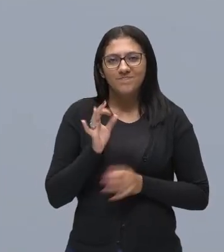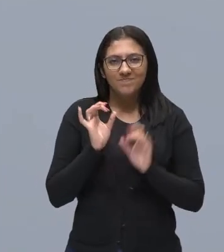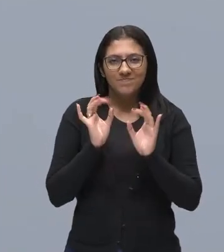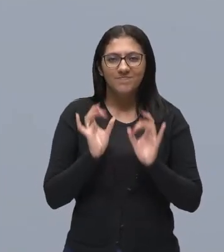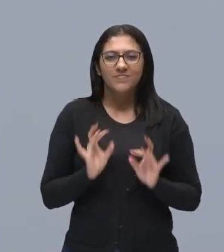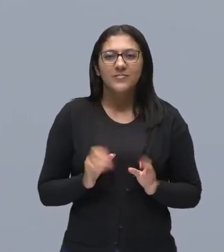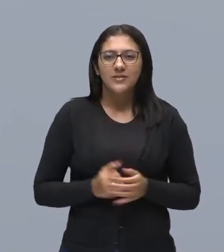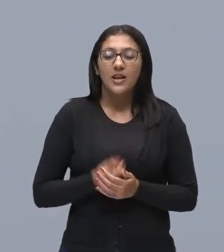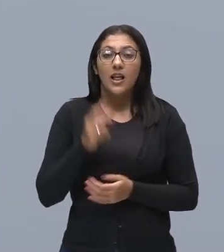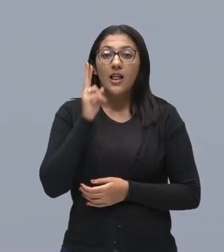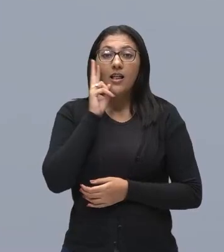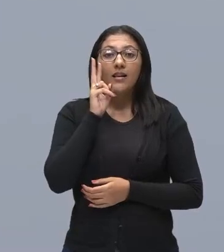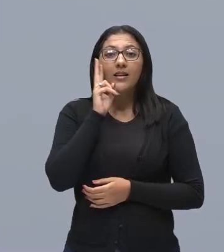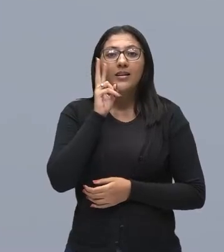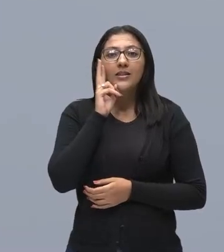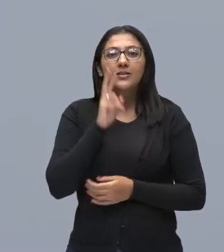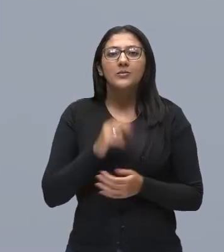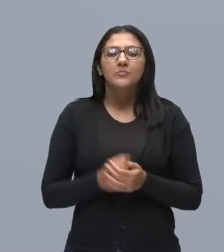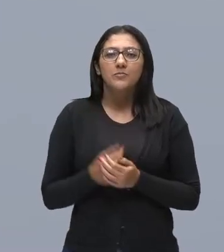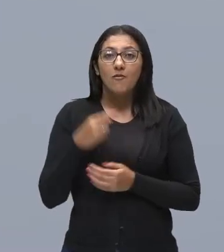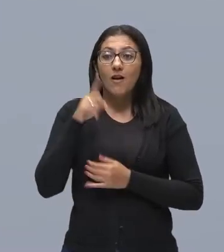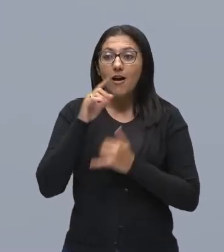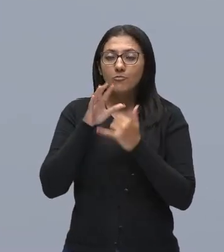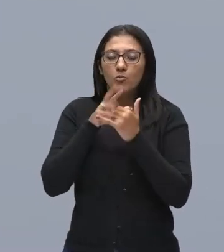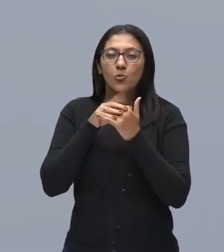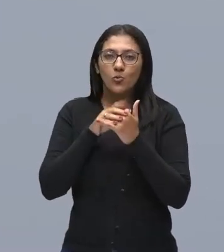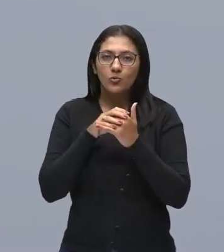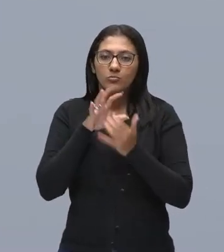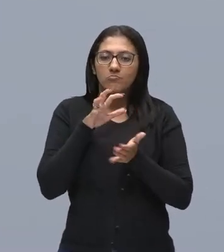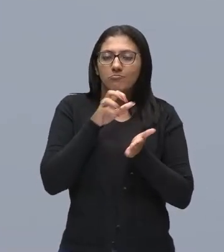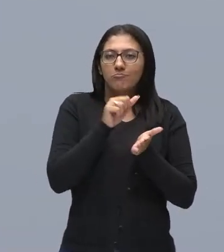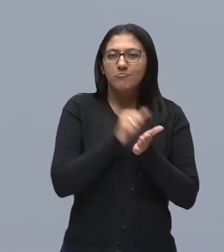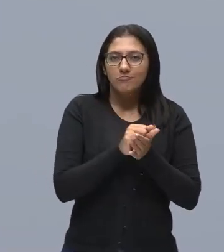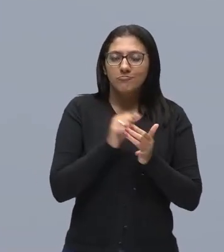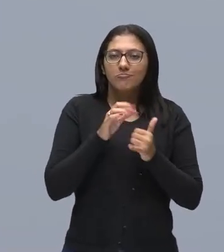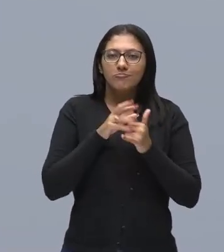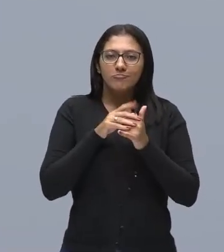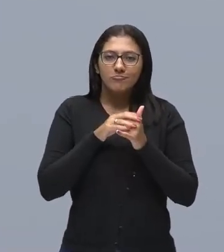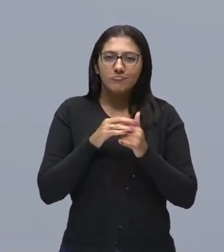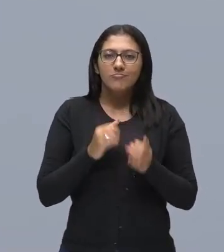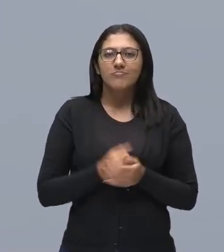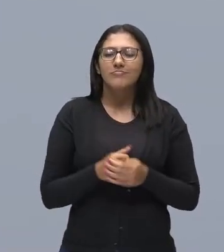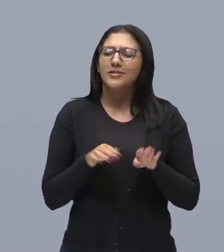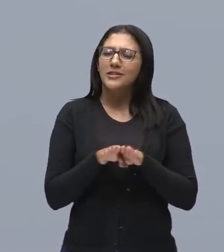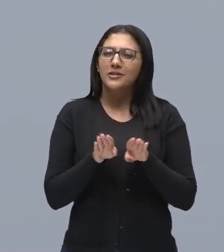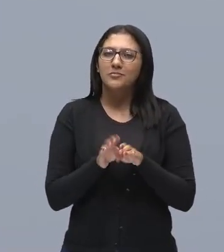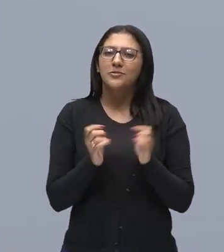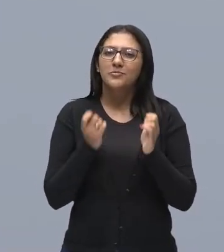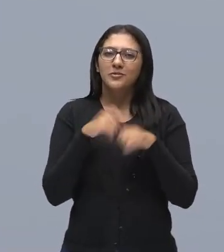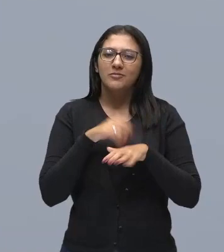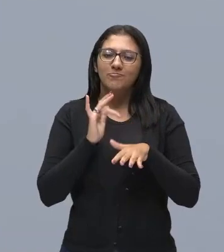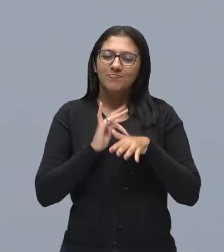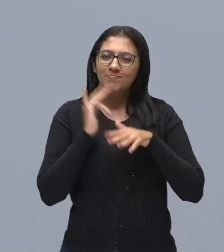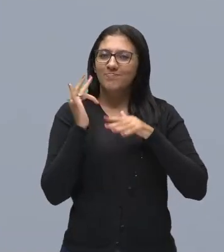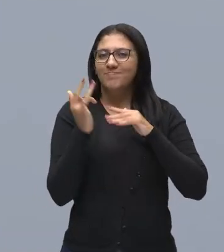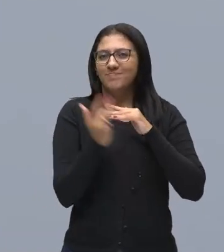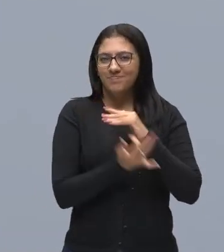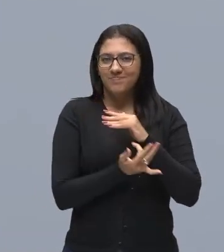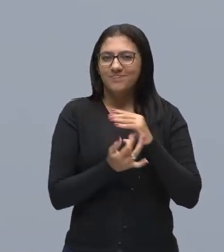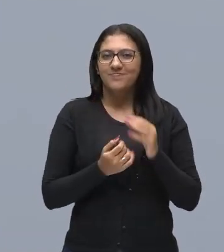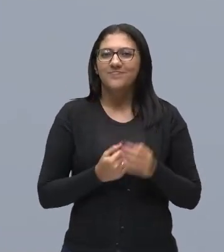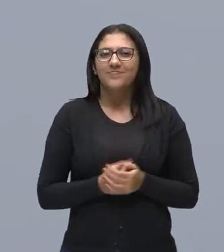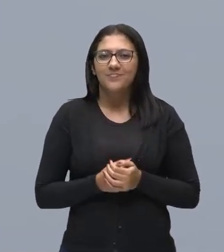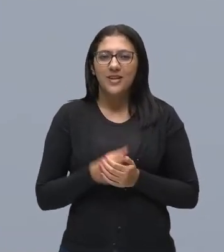queridos, lembre-se, vá lá no YouTube, se inscreva no nosso canal e também nos siga nas redes